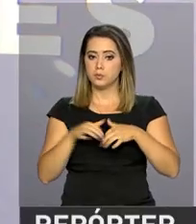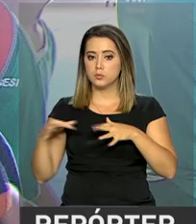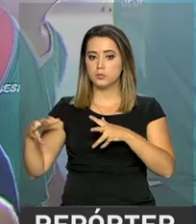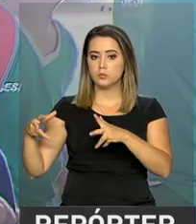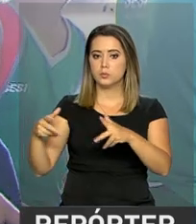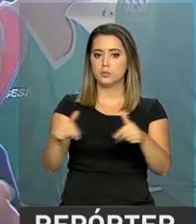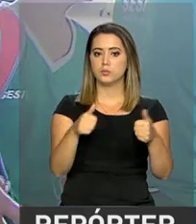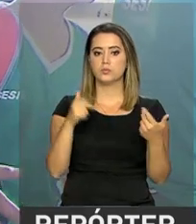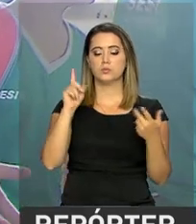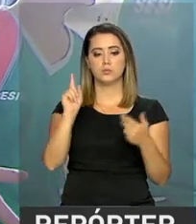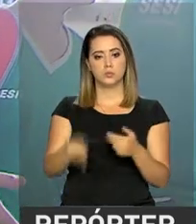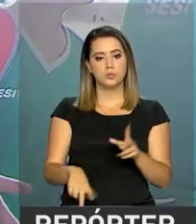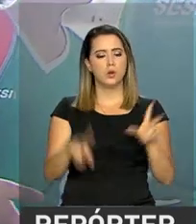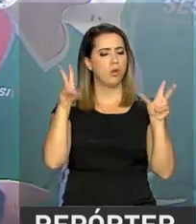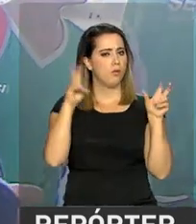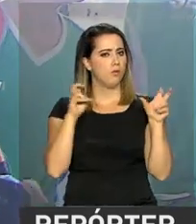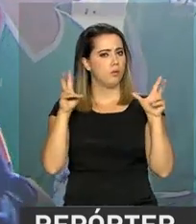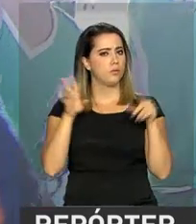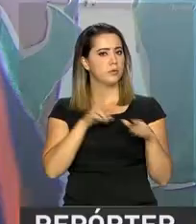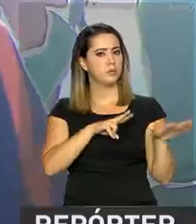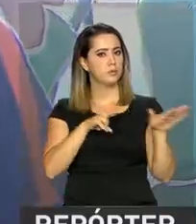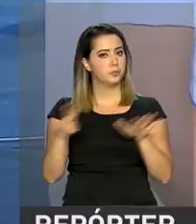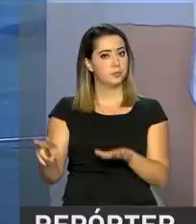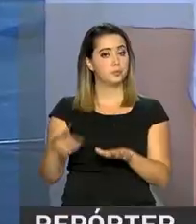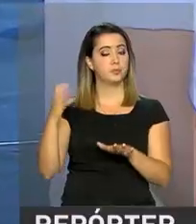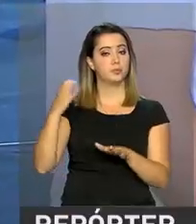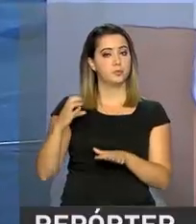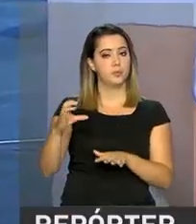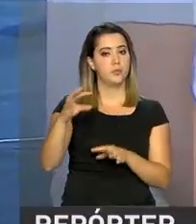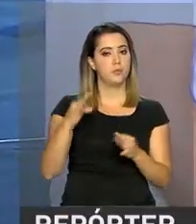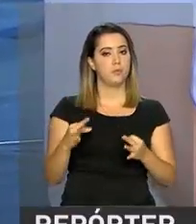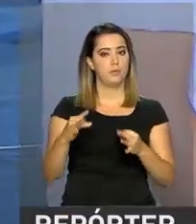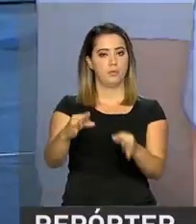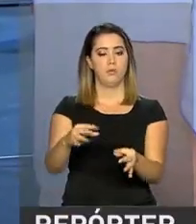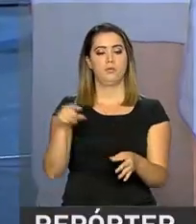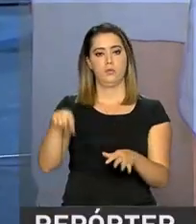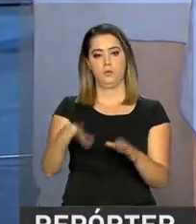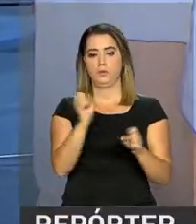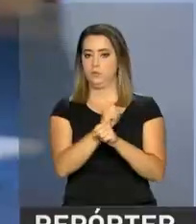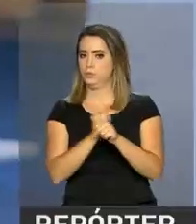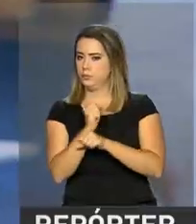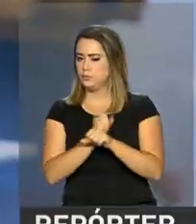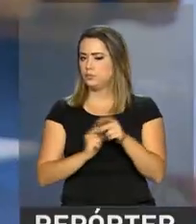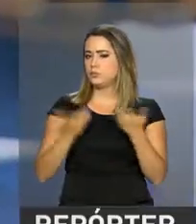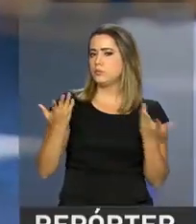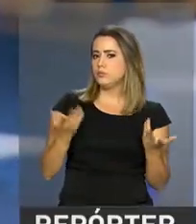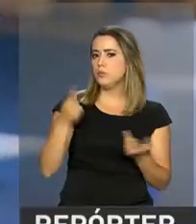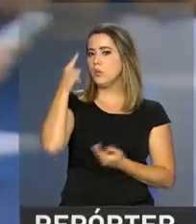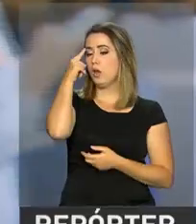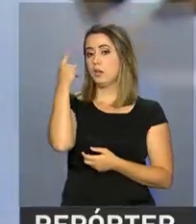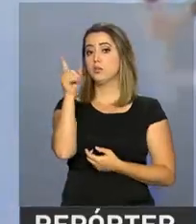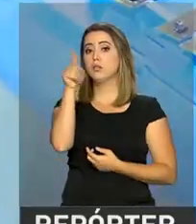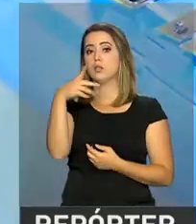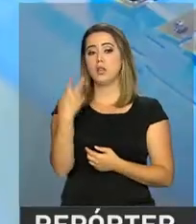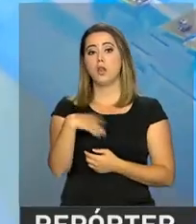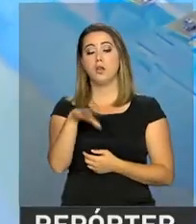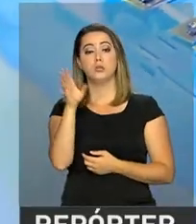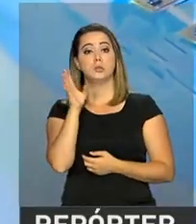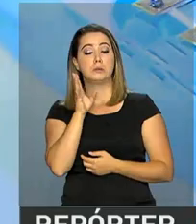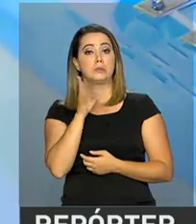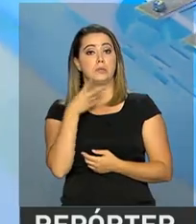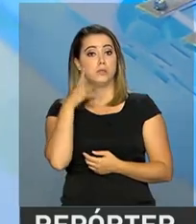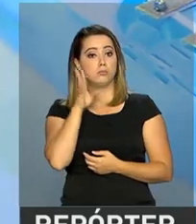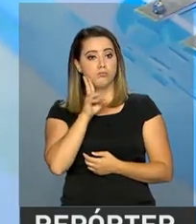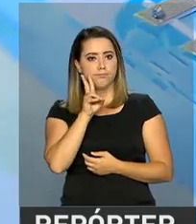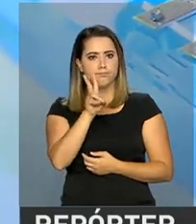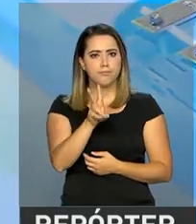tudo. E esse é o tema da Semana Nacional de Ciência e Tecnologia deste ano. A ideia é despertar a curiosidade do público